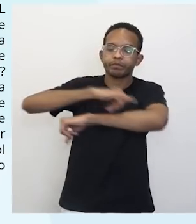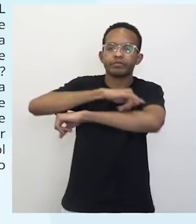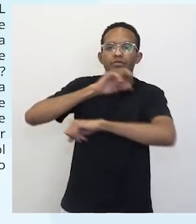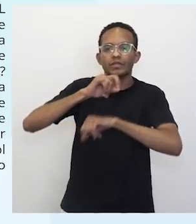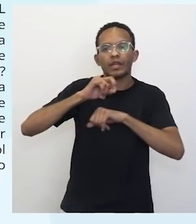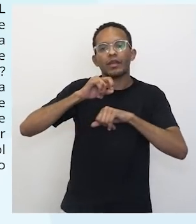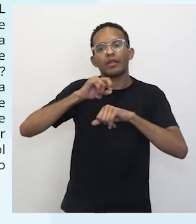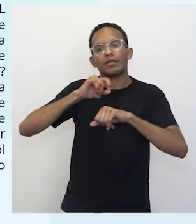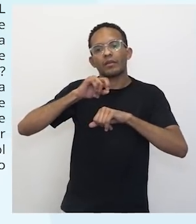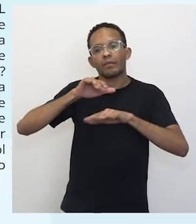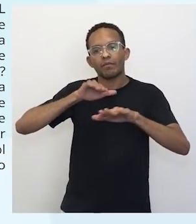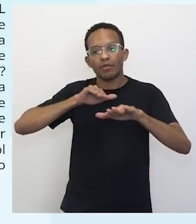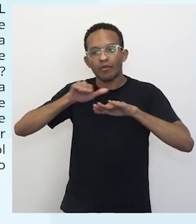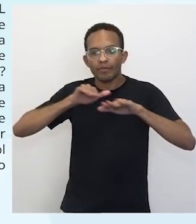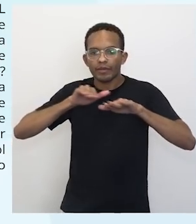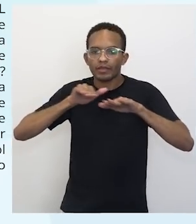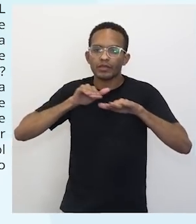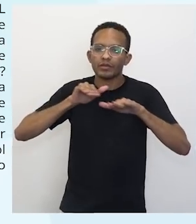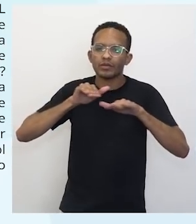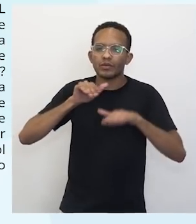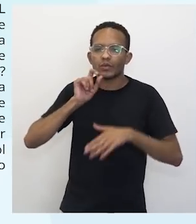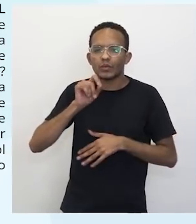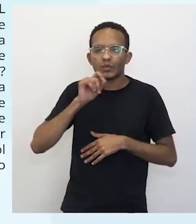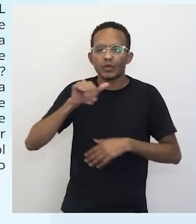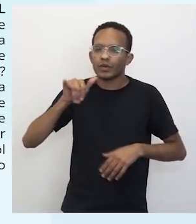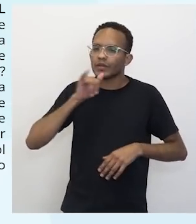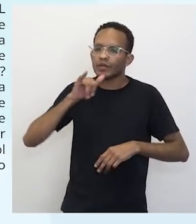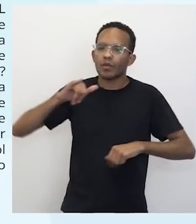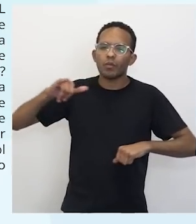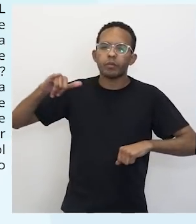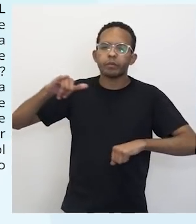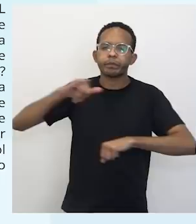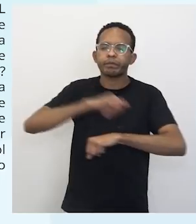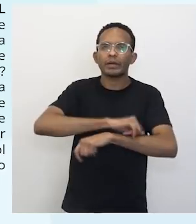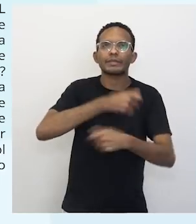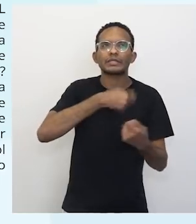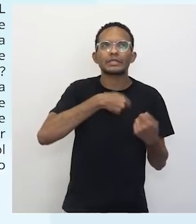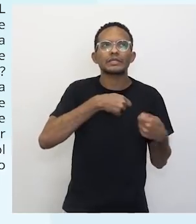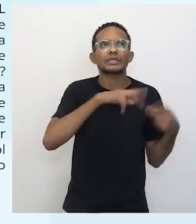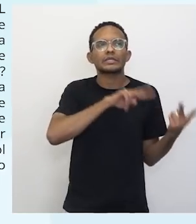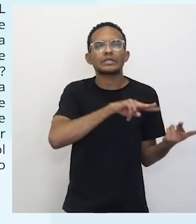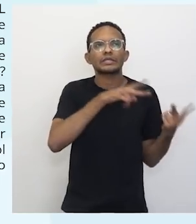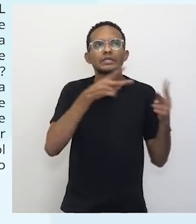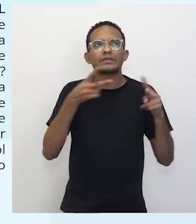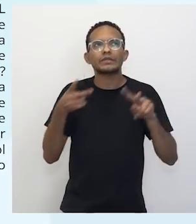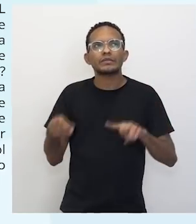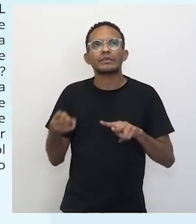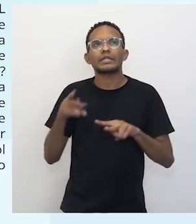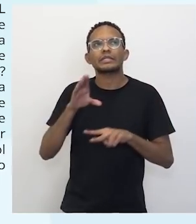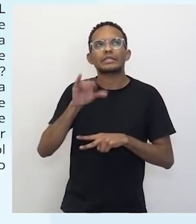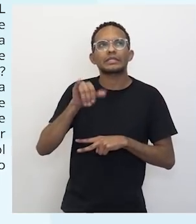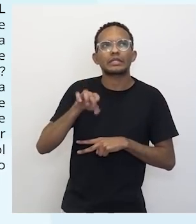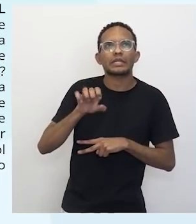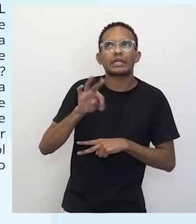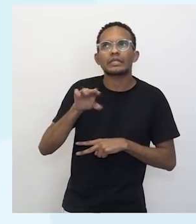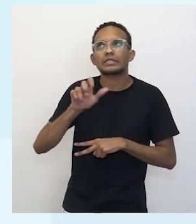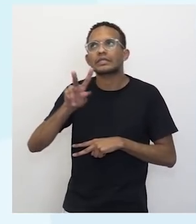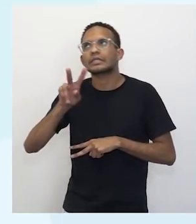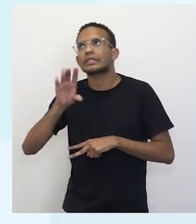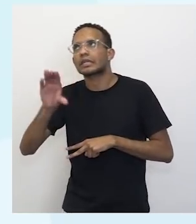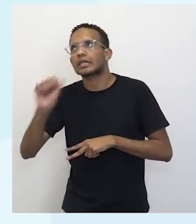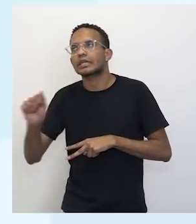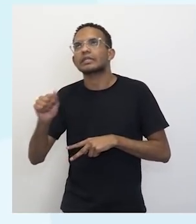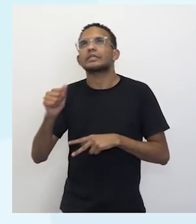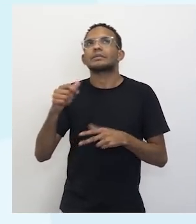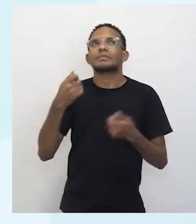movimenta... Baita no avião, ainda levanta, então tem que transformar energia cinética, energia potencial gravitacional, precisa